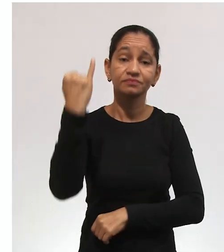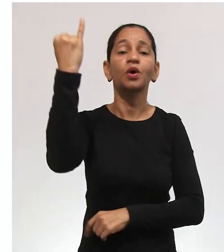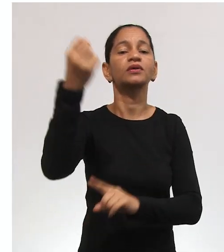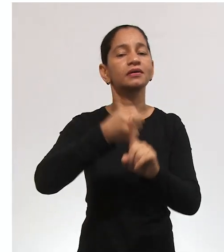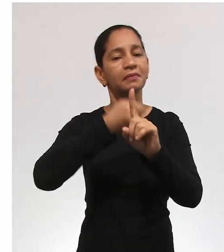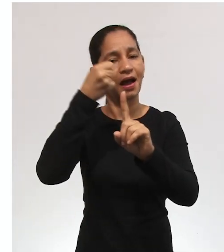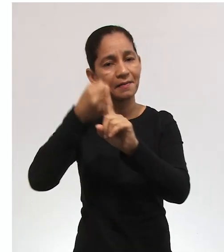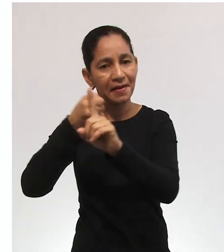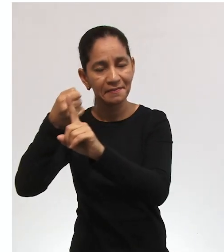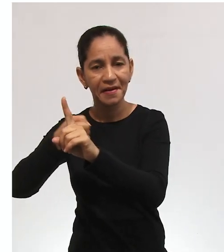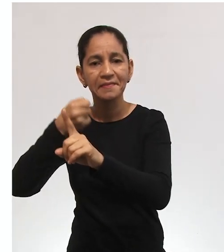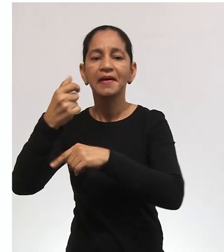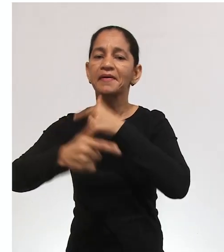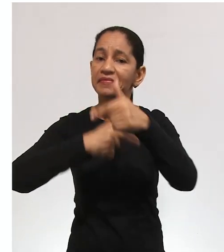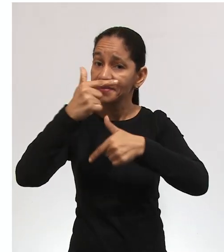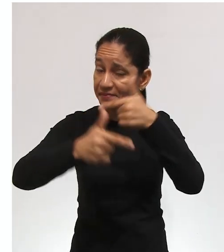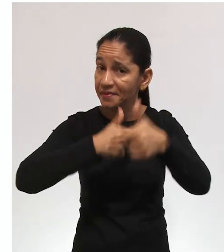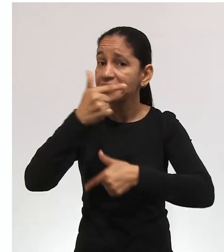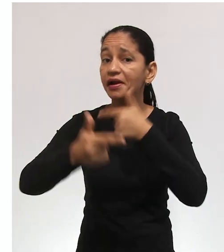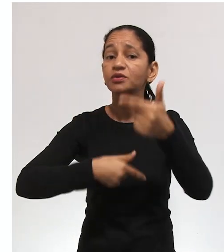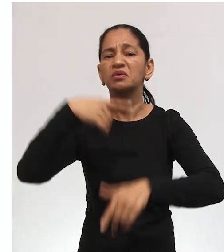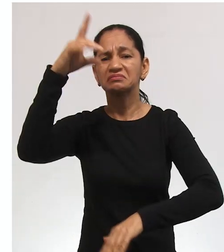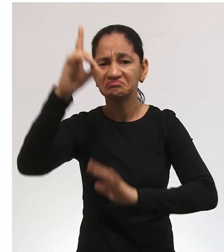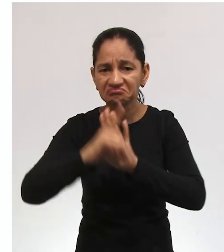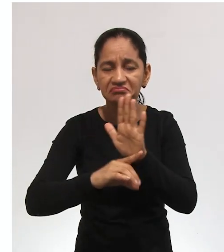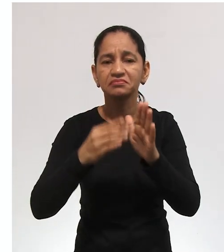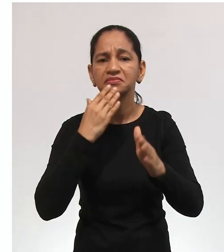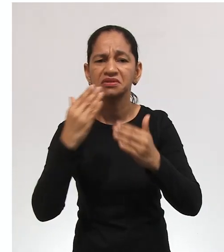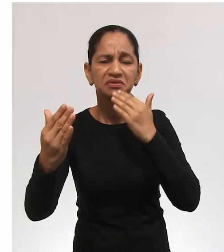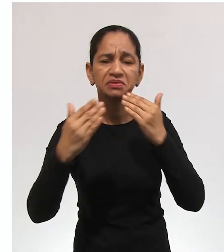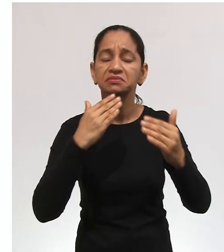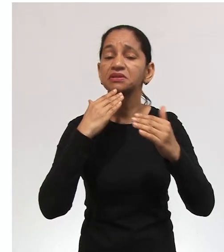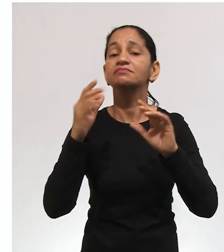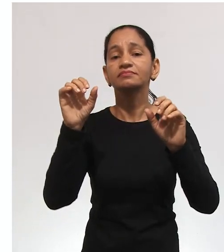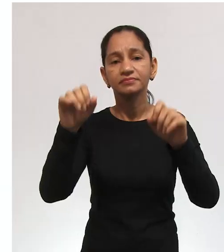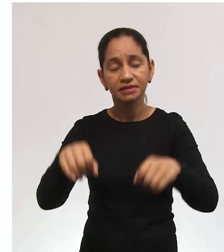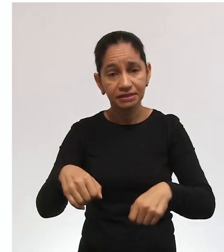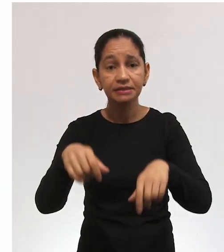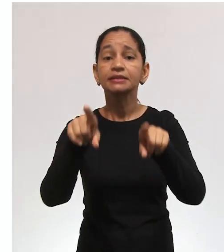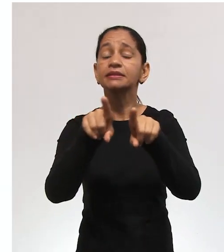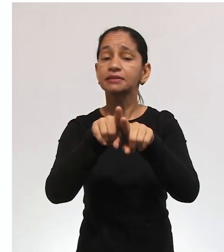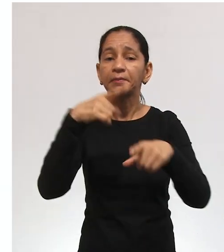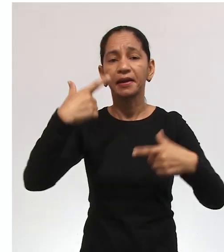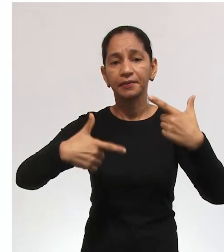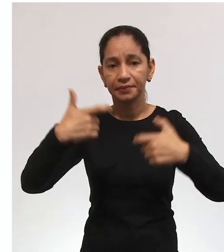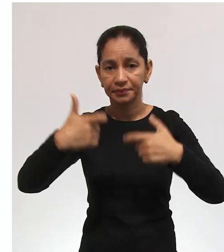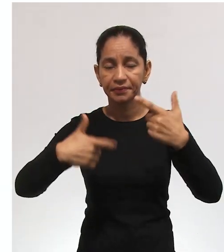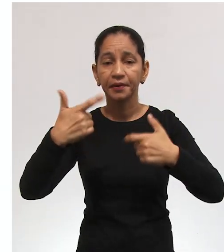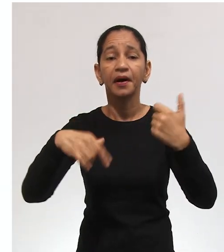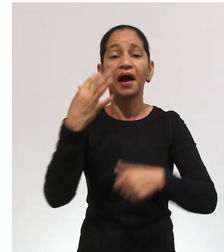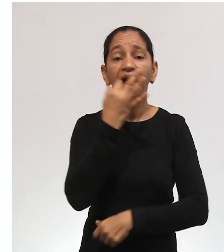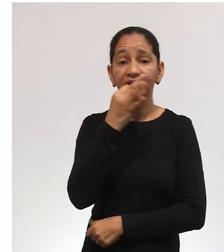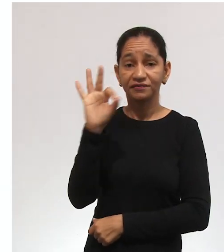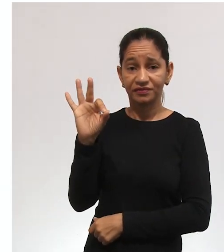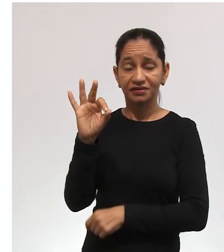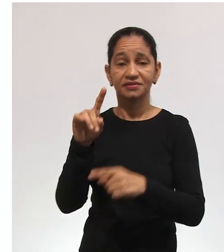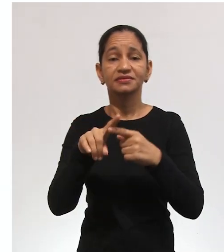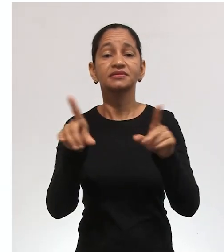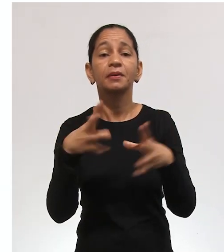dos trabalhadores para ter os seus direitos, né? A Revolução Francesa, em